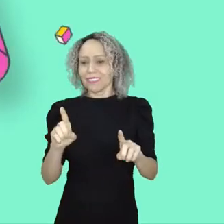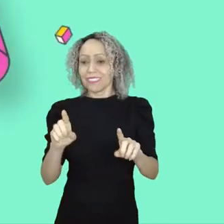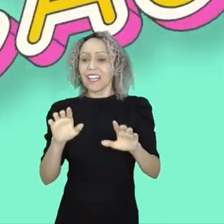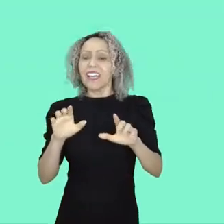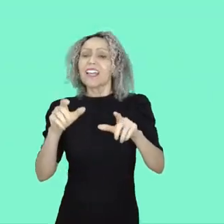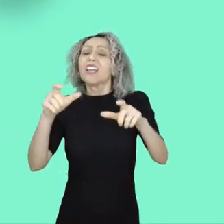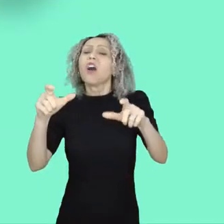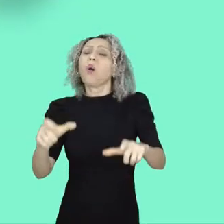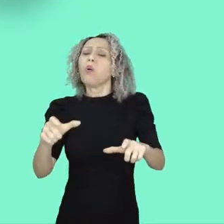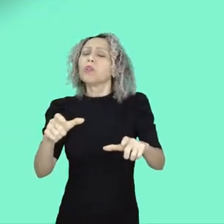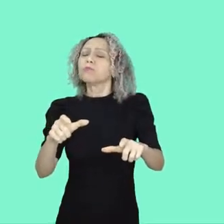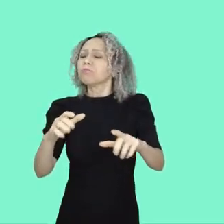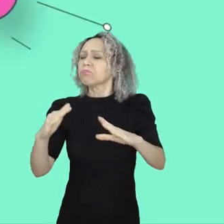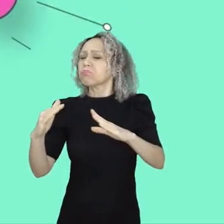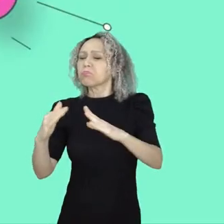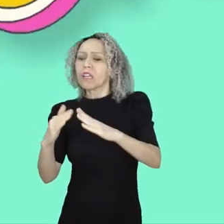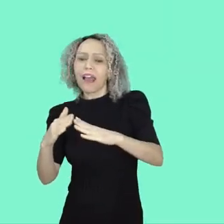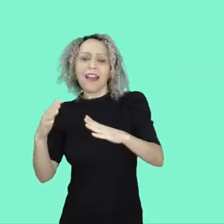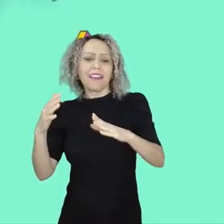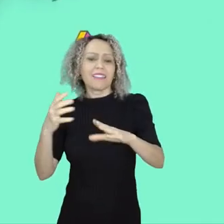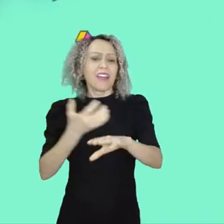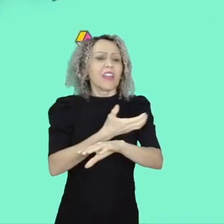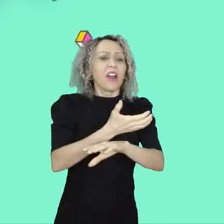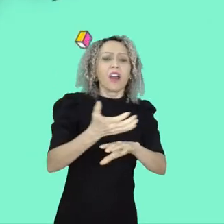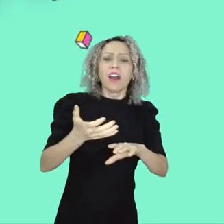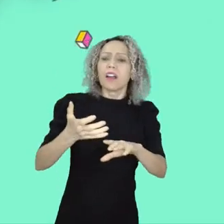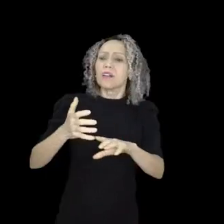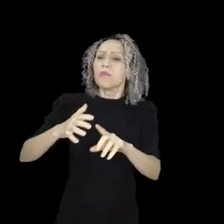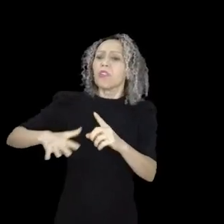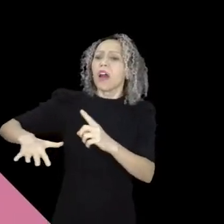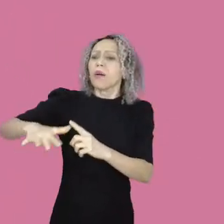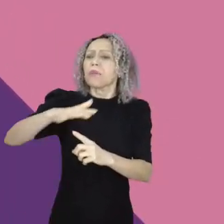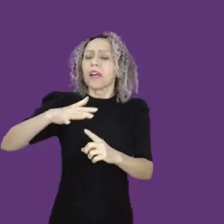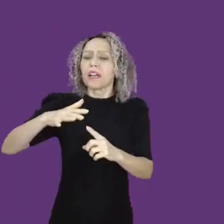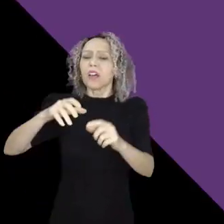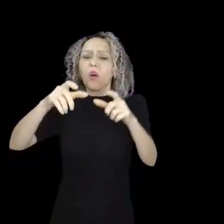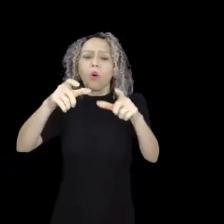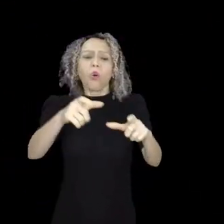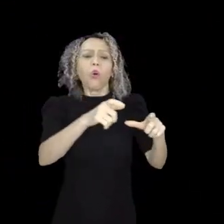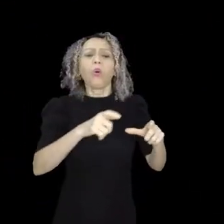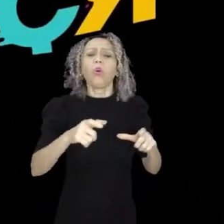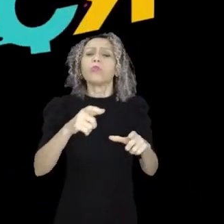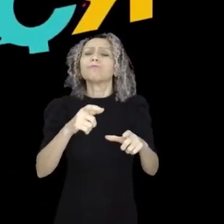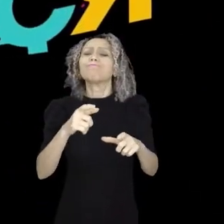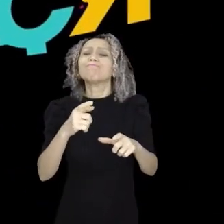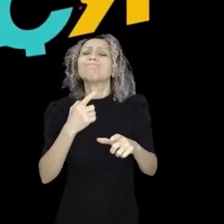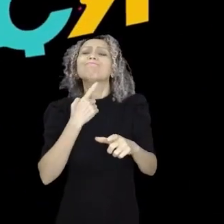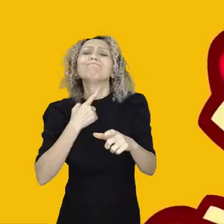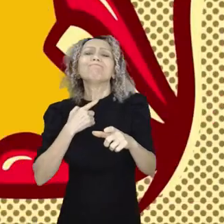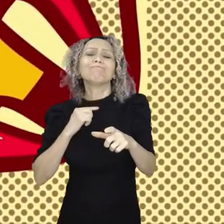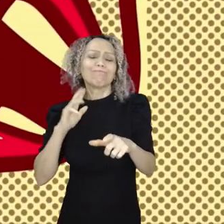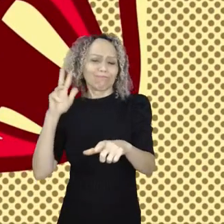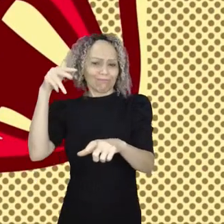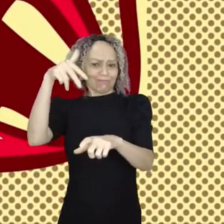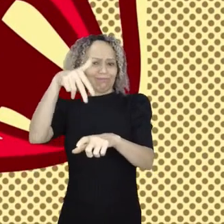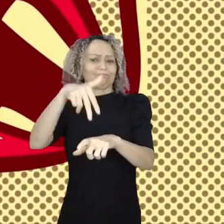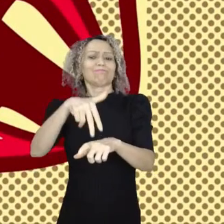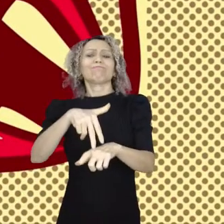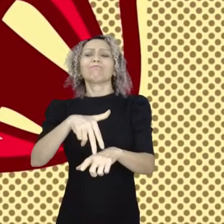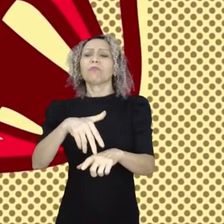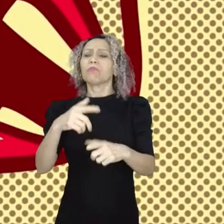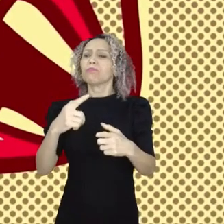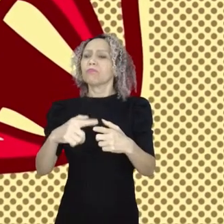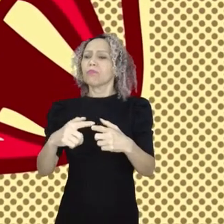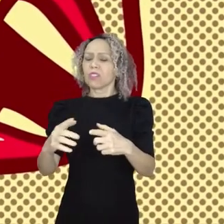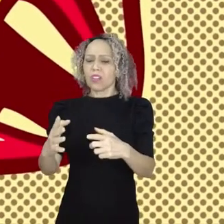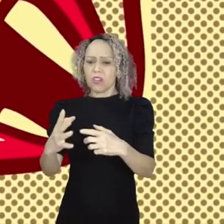Seja em casa, no campo, na rua ou na praça. Chega de mordaça,